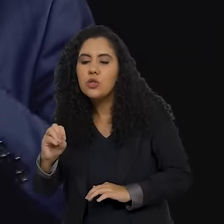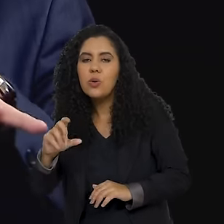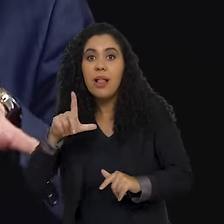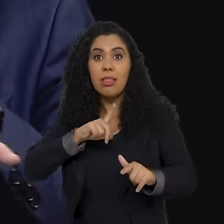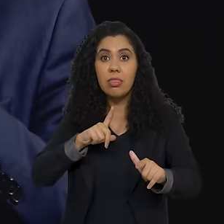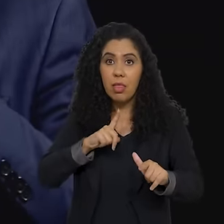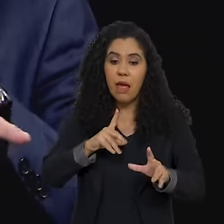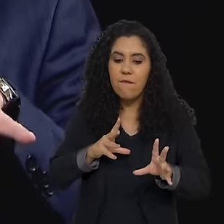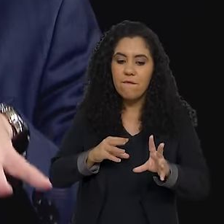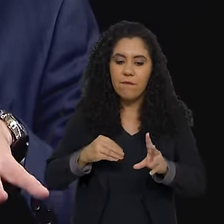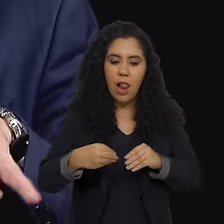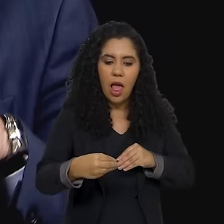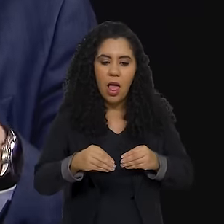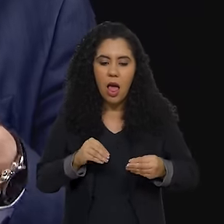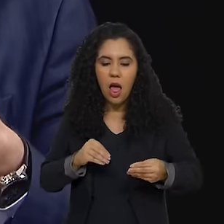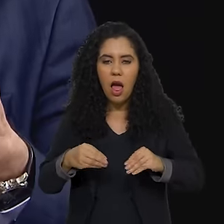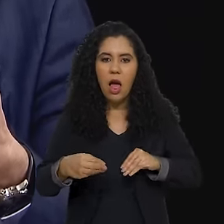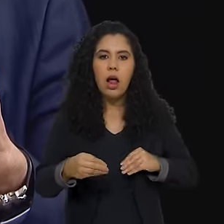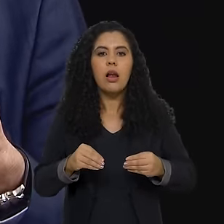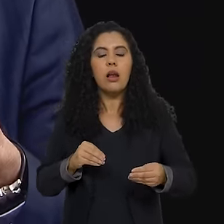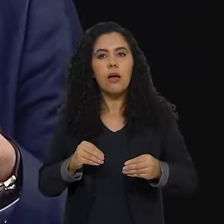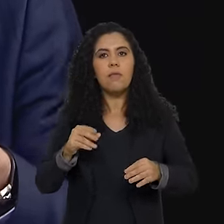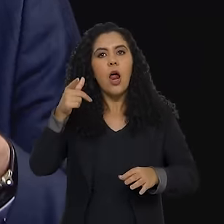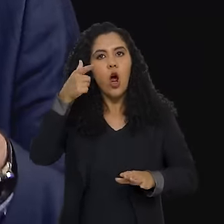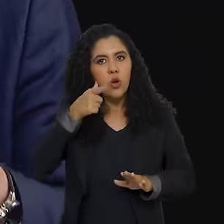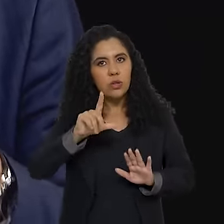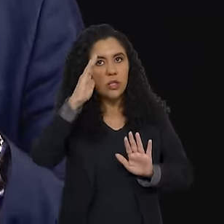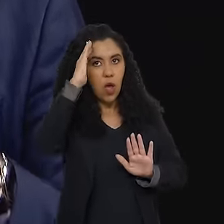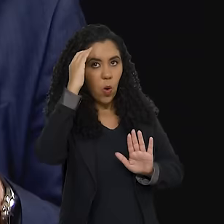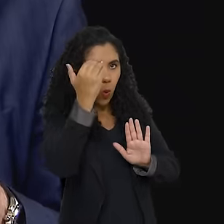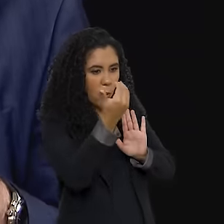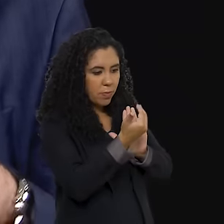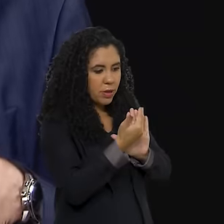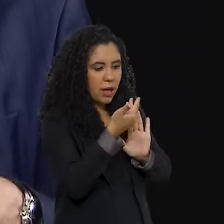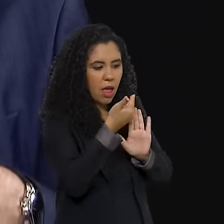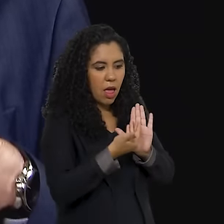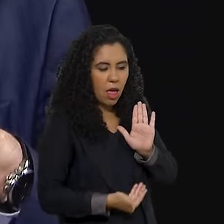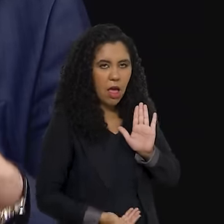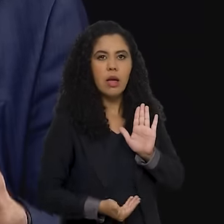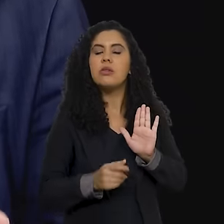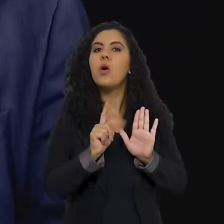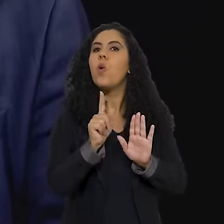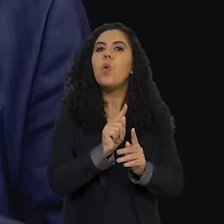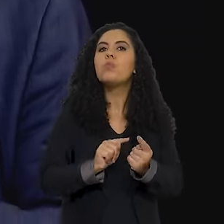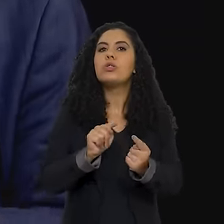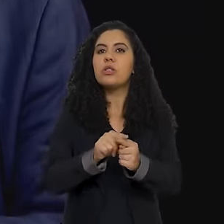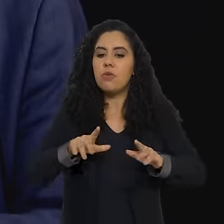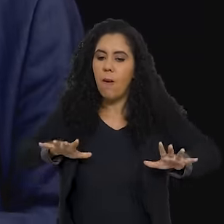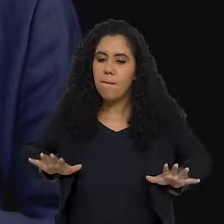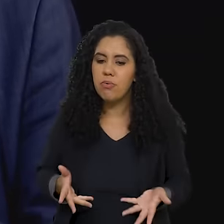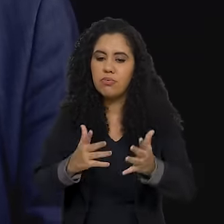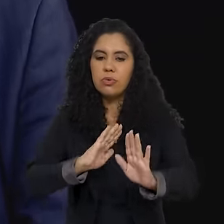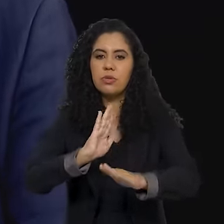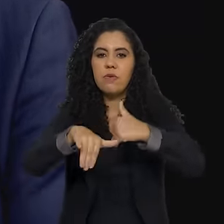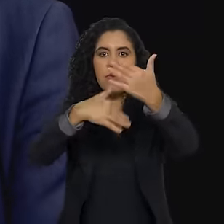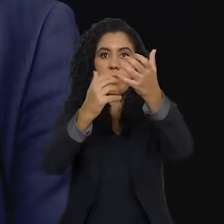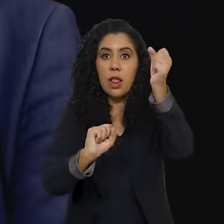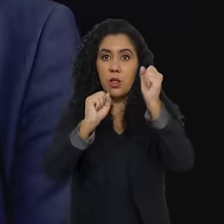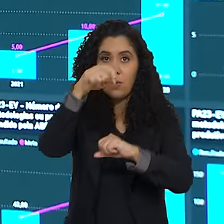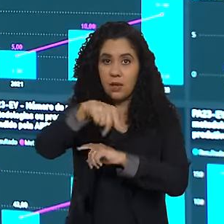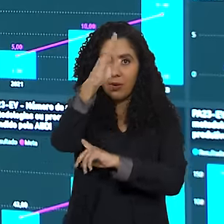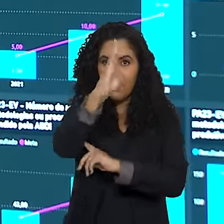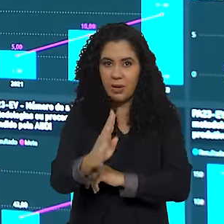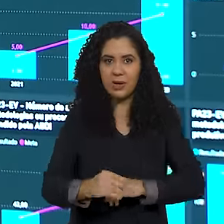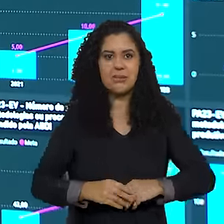tem muita flexibilidade para cumprir essa missão, que é impulsionar o desenvolvimento da indústria no